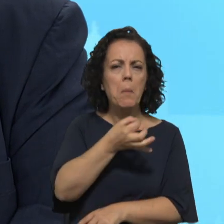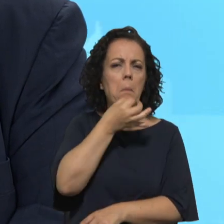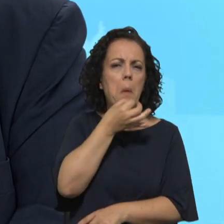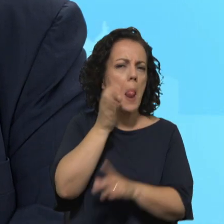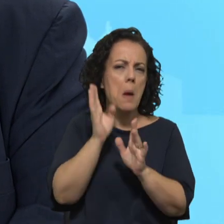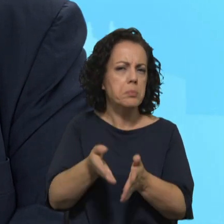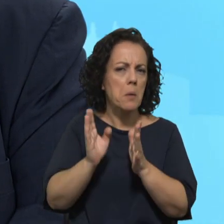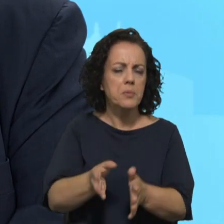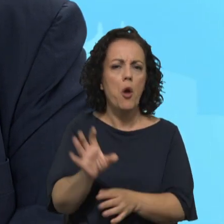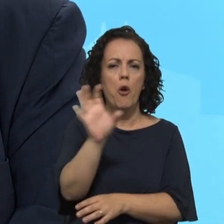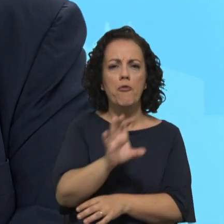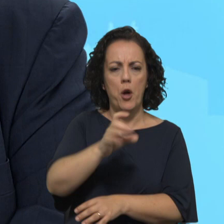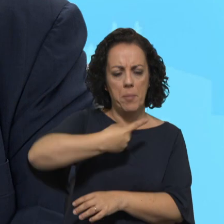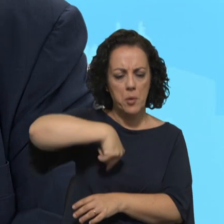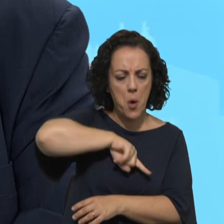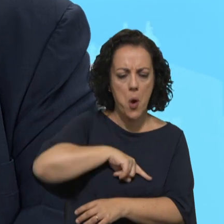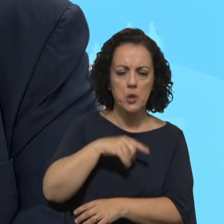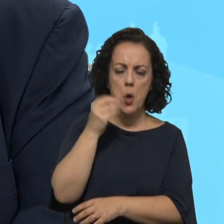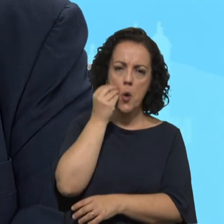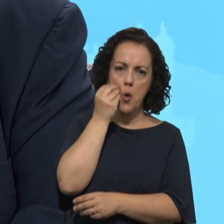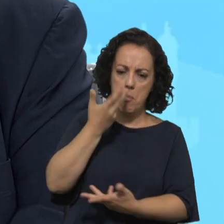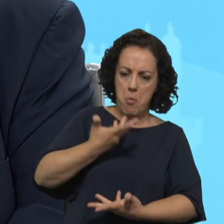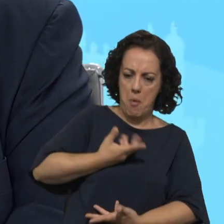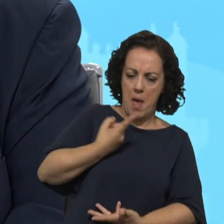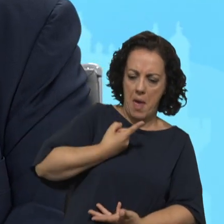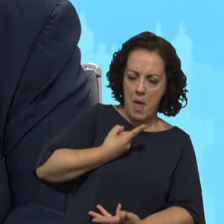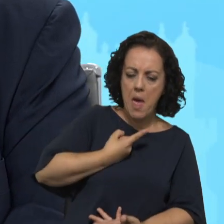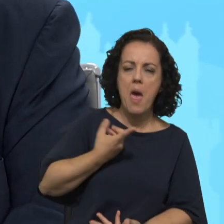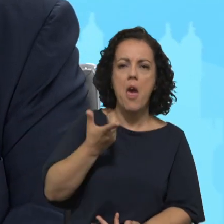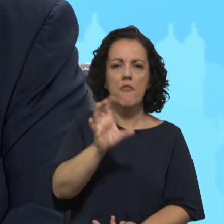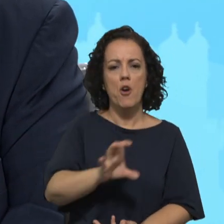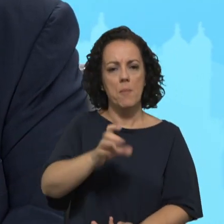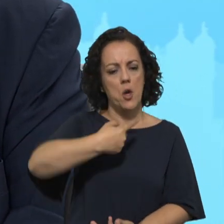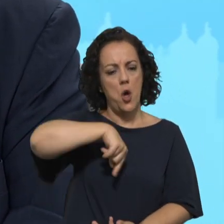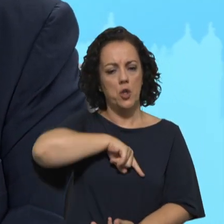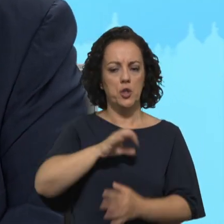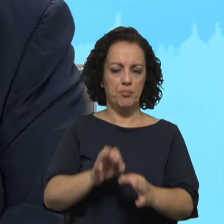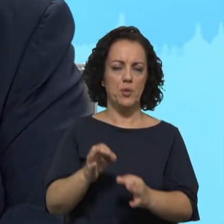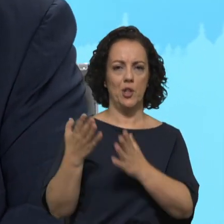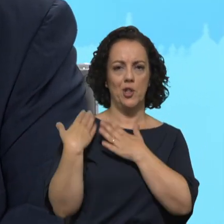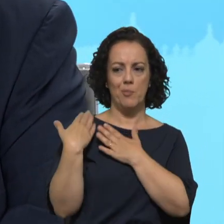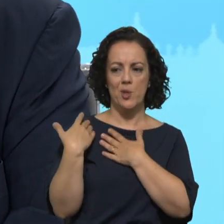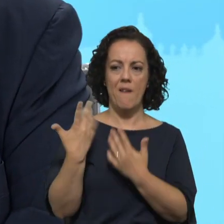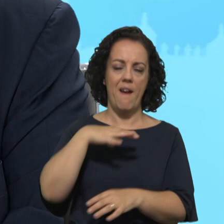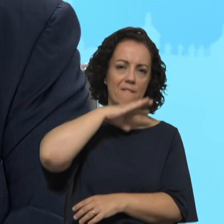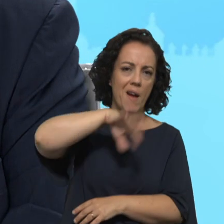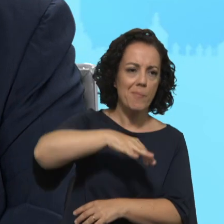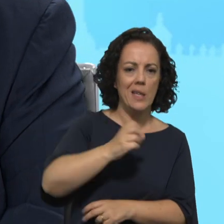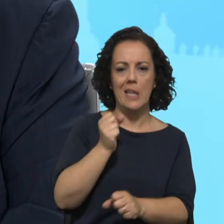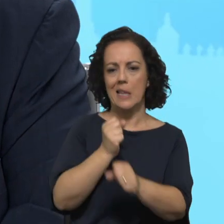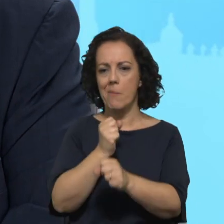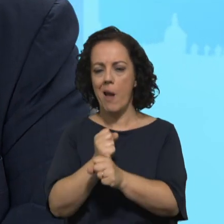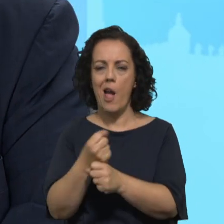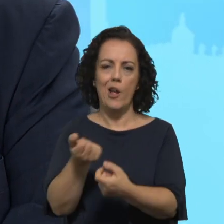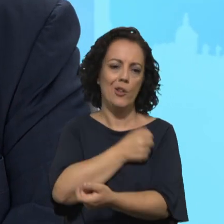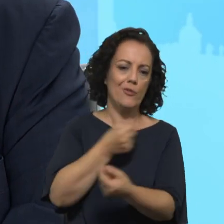como somos, como estamos, como somos responsáveis na família, no trabalho, na vizinhança, na